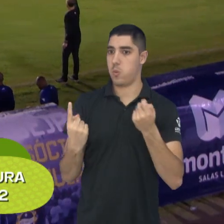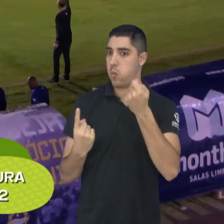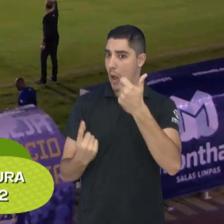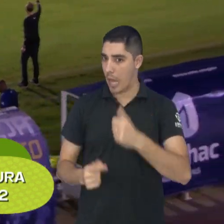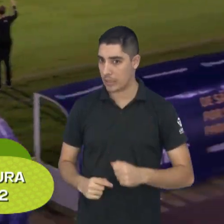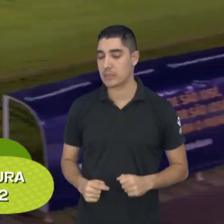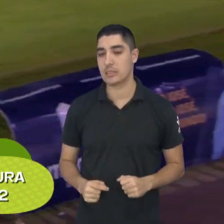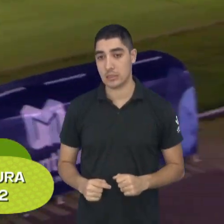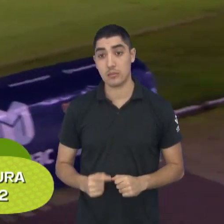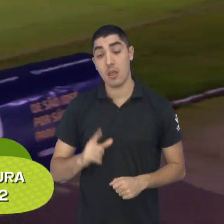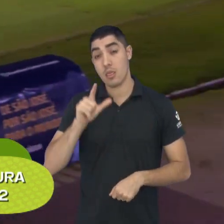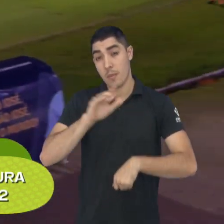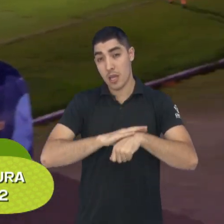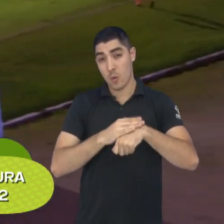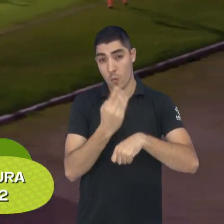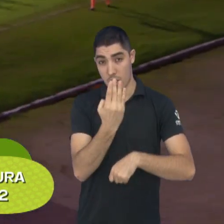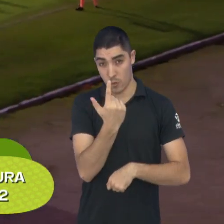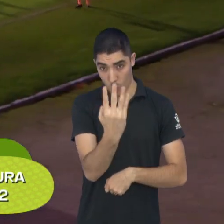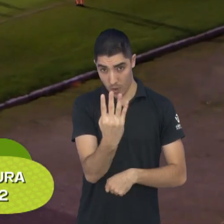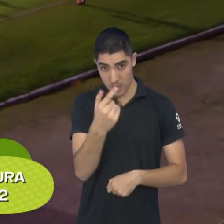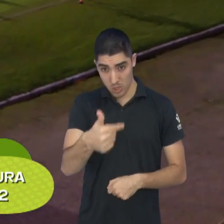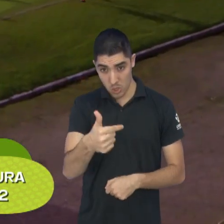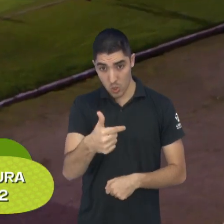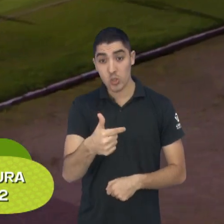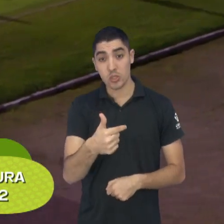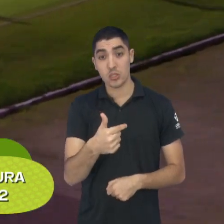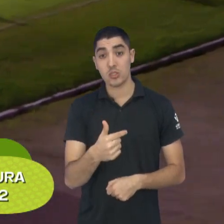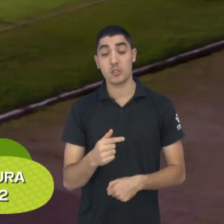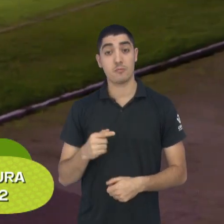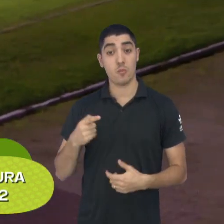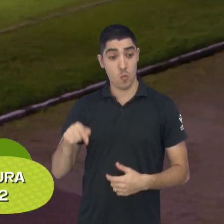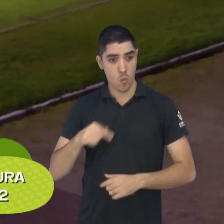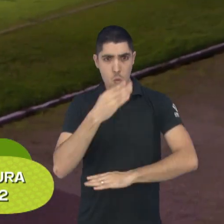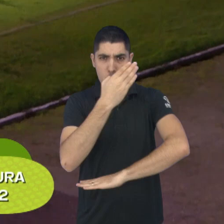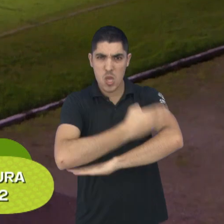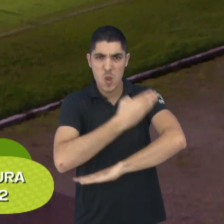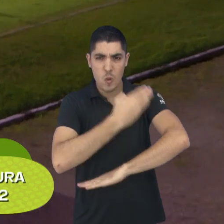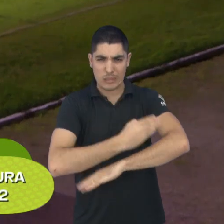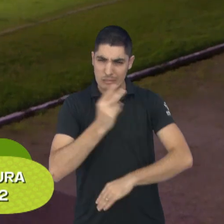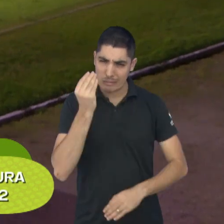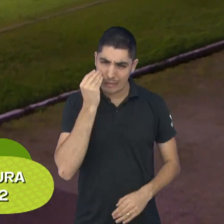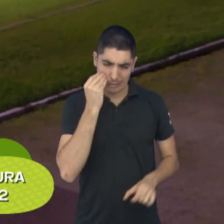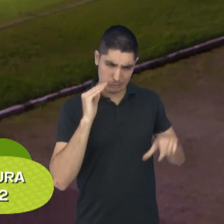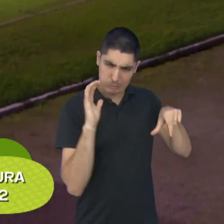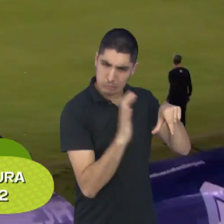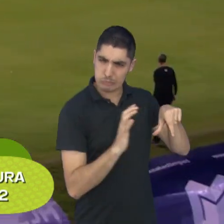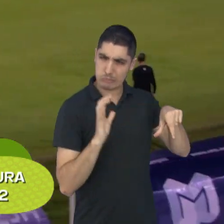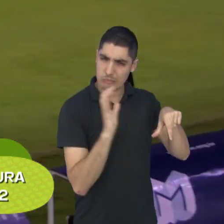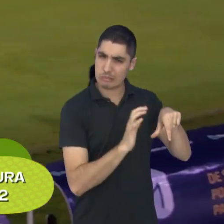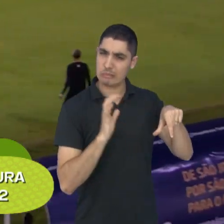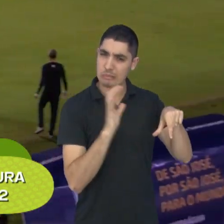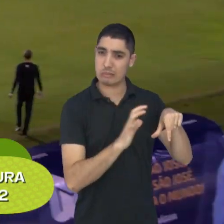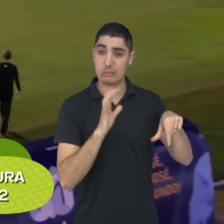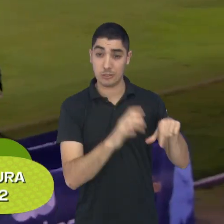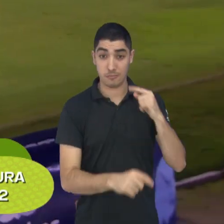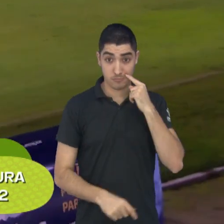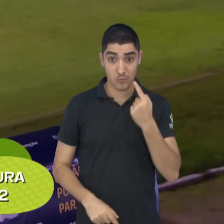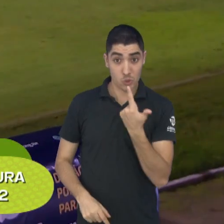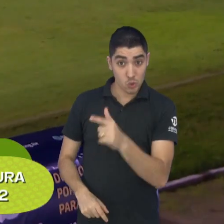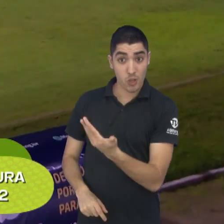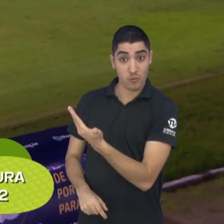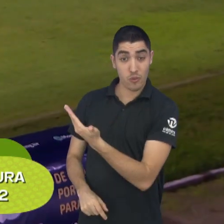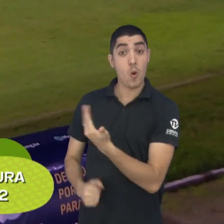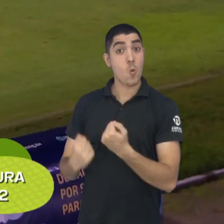Já aos 42 minutos, com a derrota cada vez mais próxima, o Rio Claro tentava a qualquer custo. Em mais um